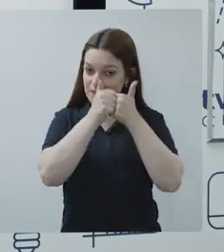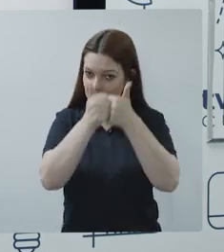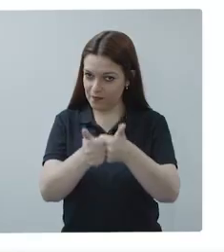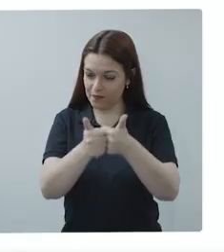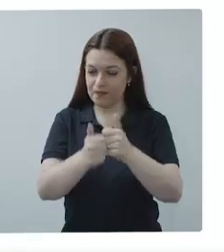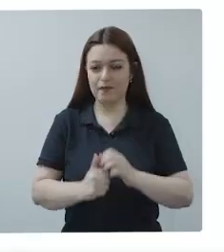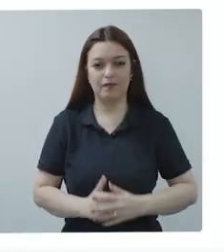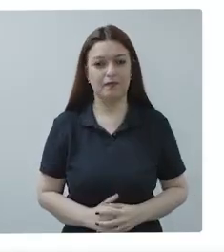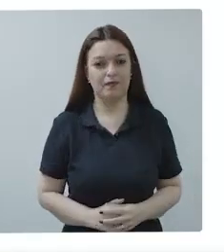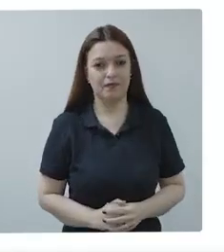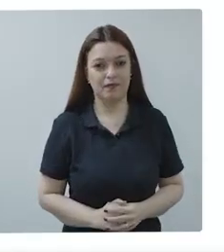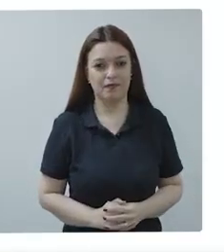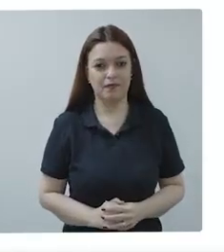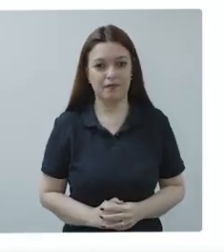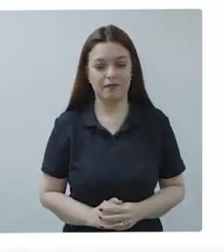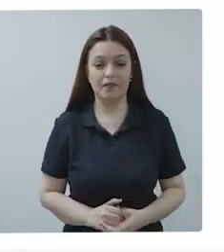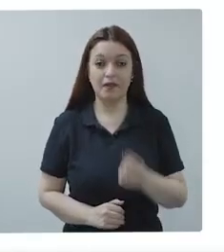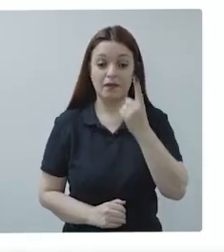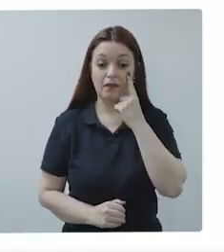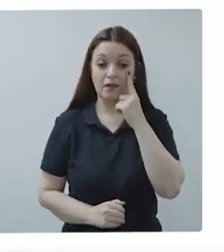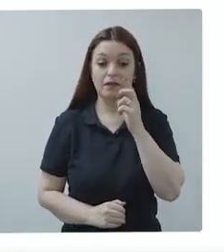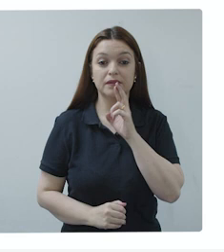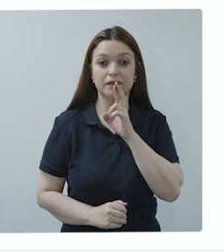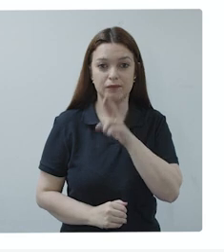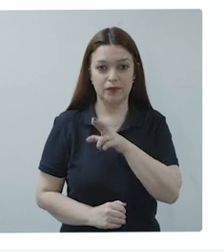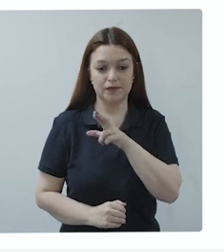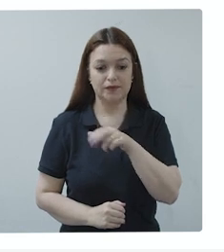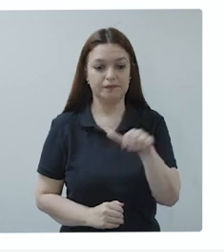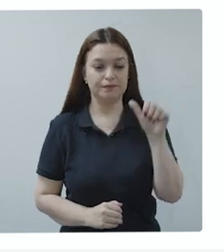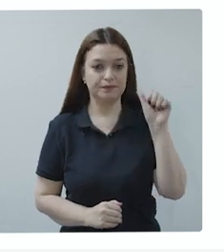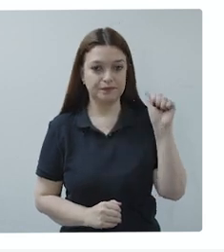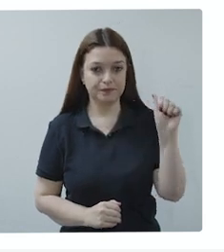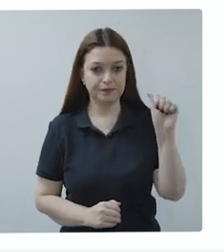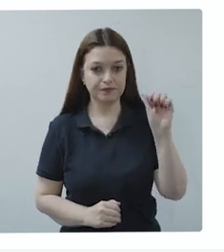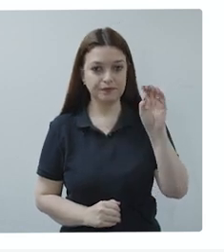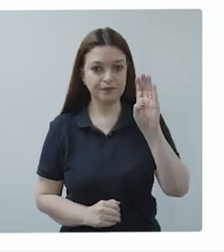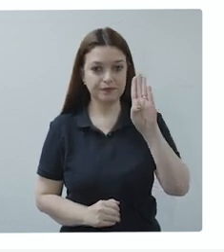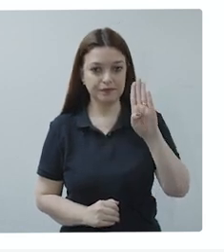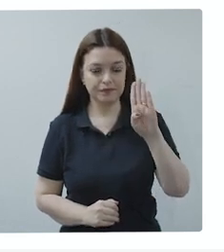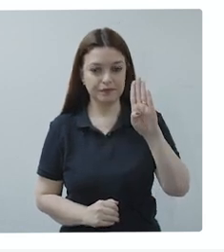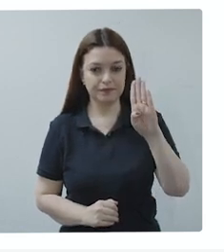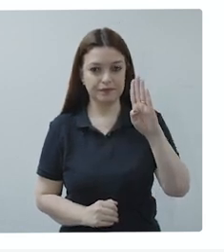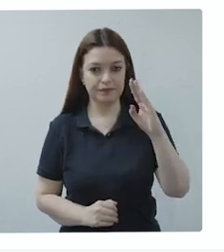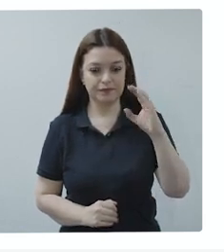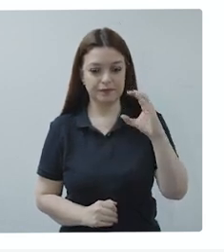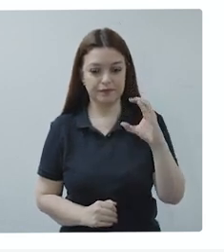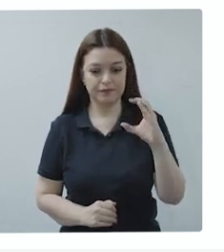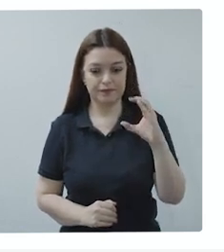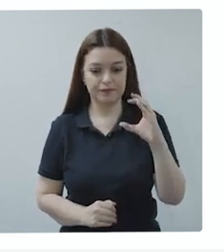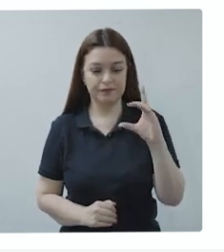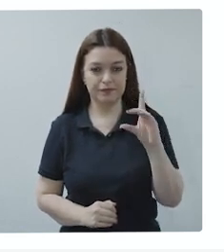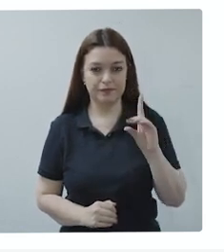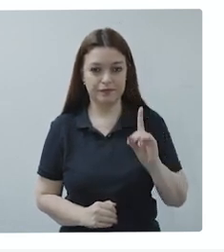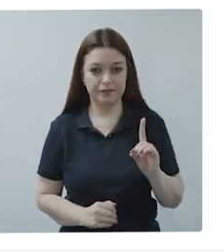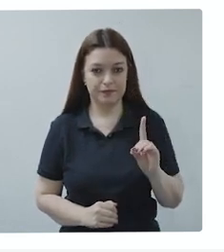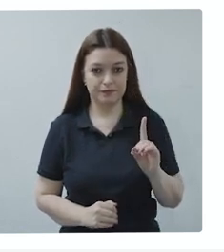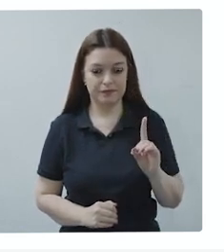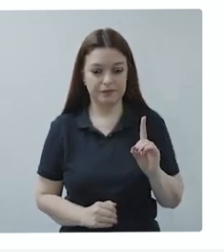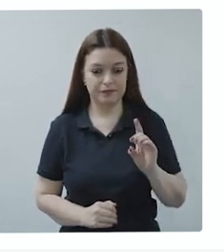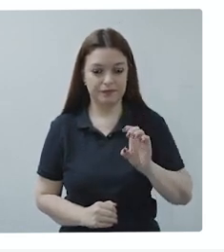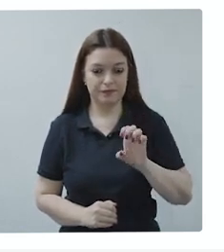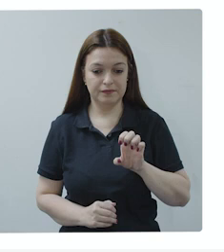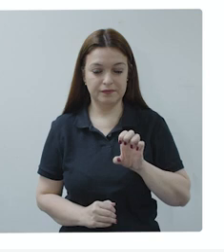lá na tela. A, B, C, D,